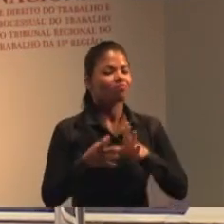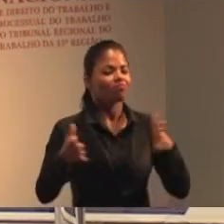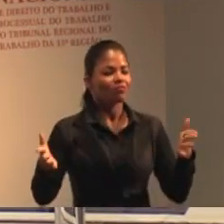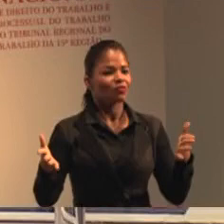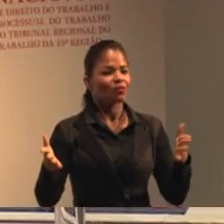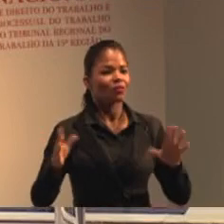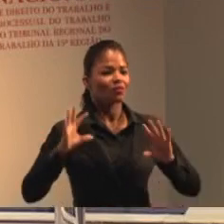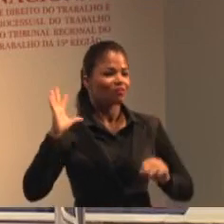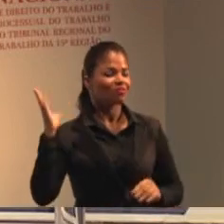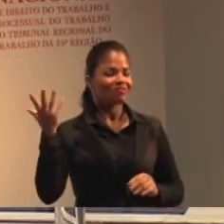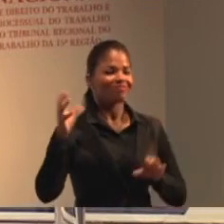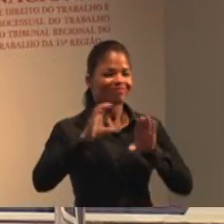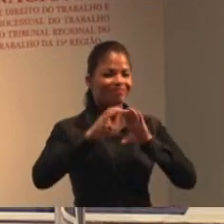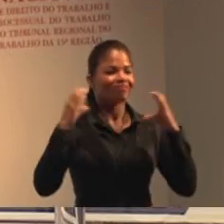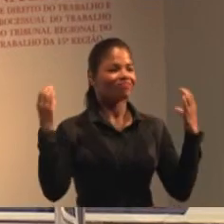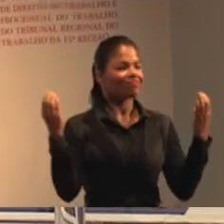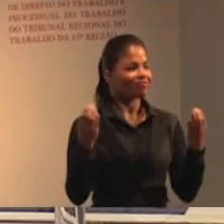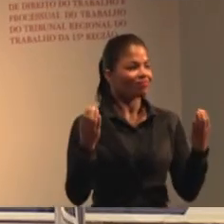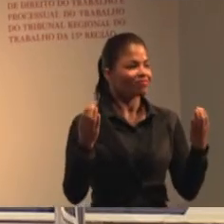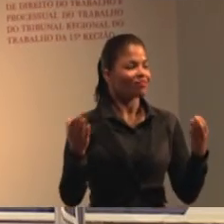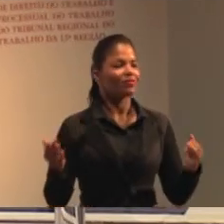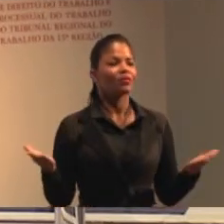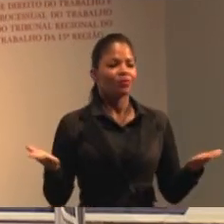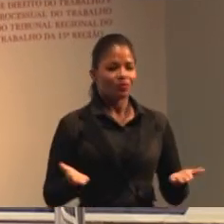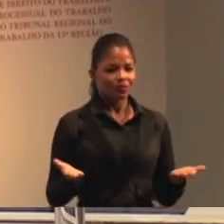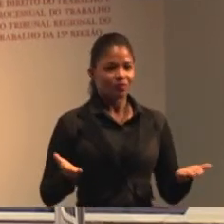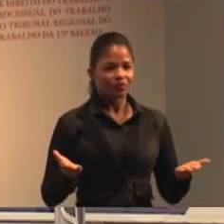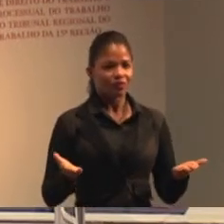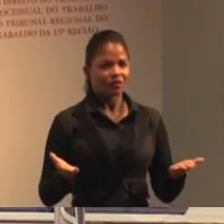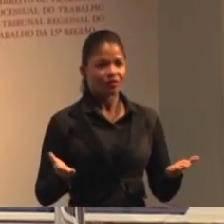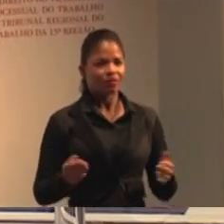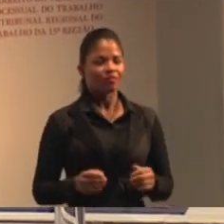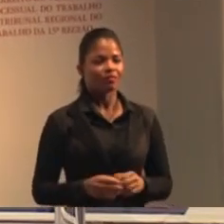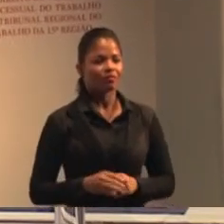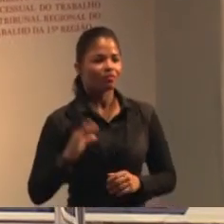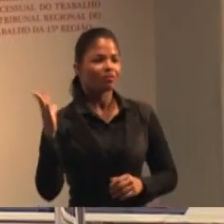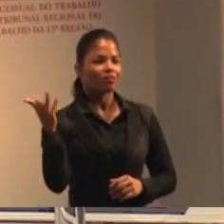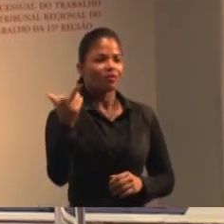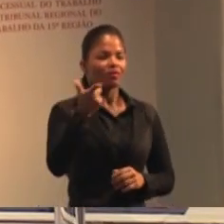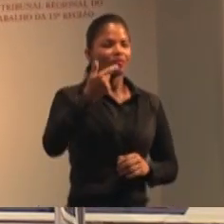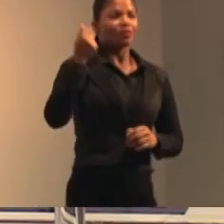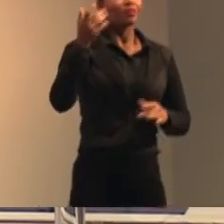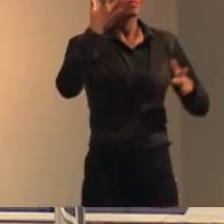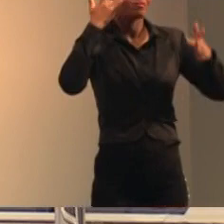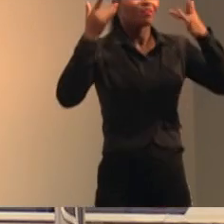este evento nestes dias 6 e 7, aqui neste maravilhoso teatro.